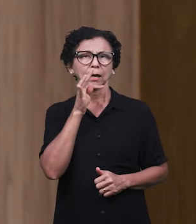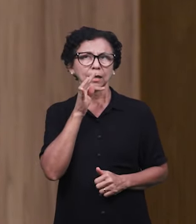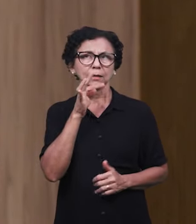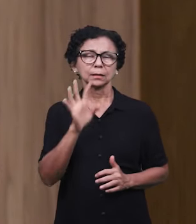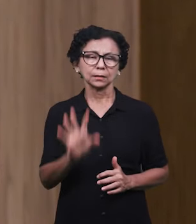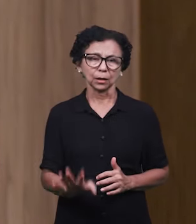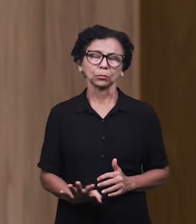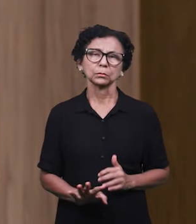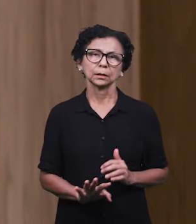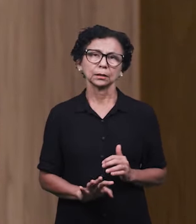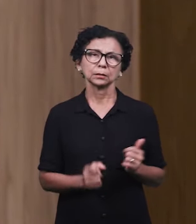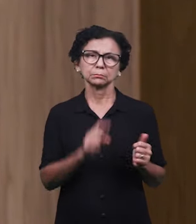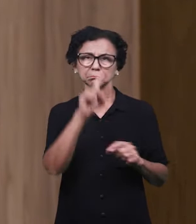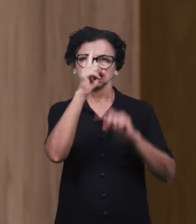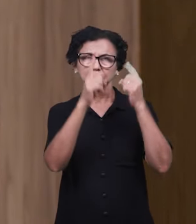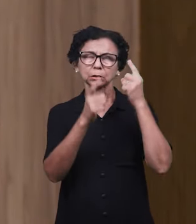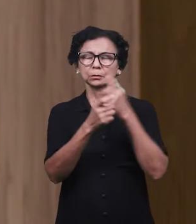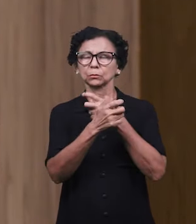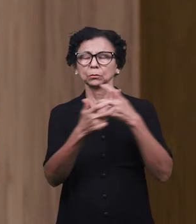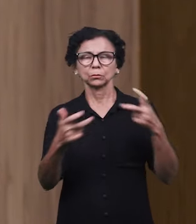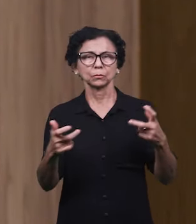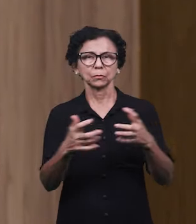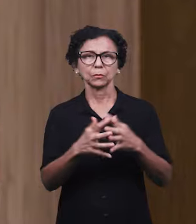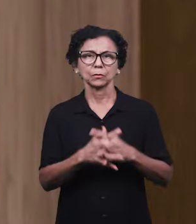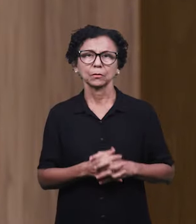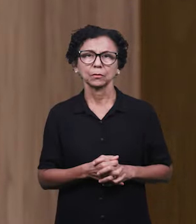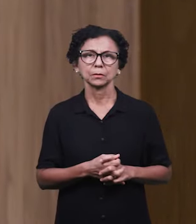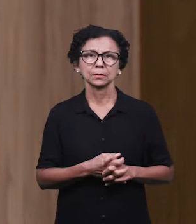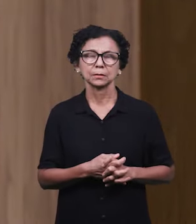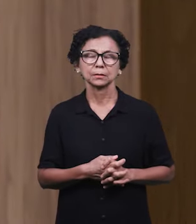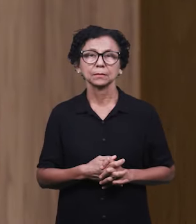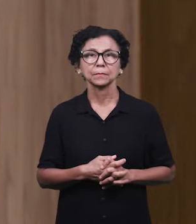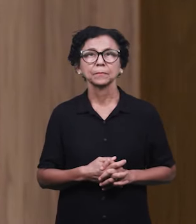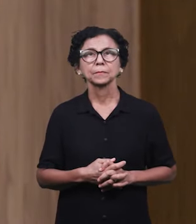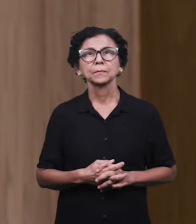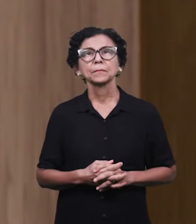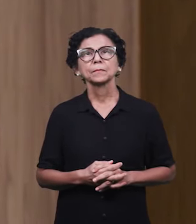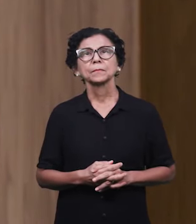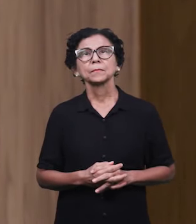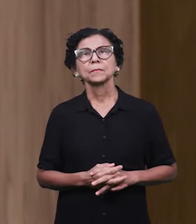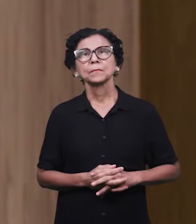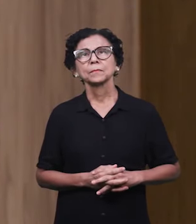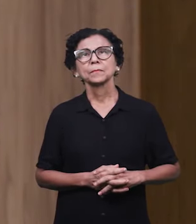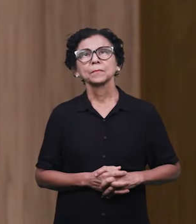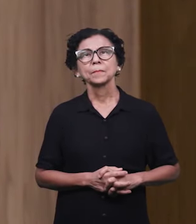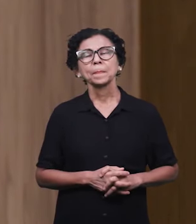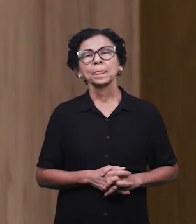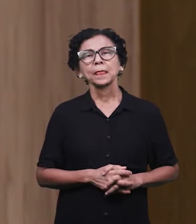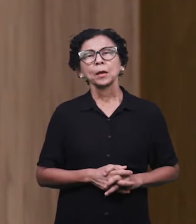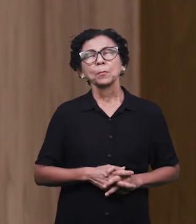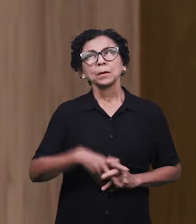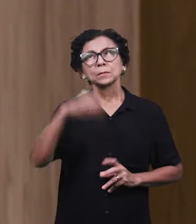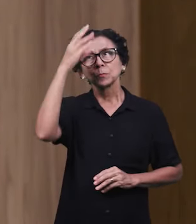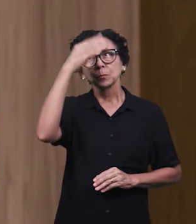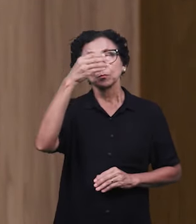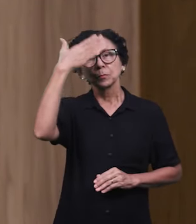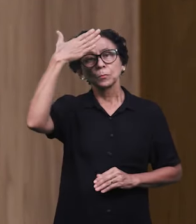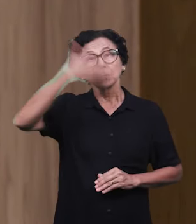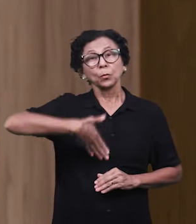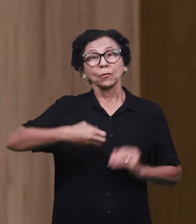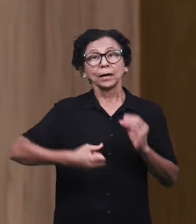teoria do criacionismo vai aumentar a minha fé. Porque não vai. Mesmo que